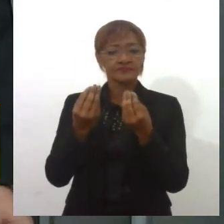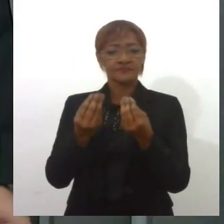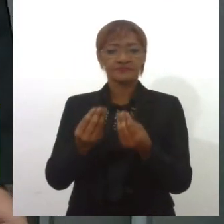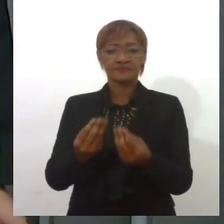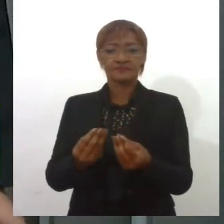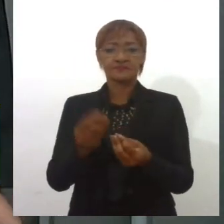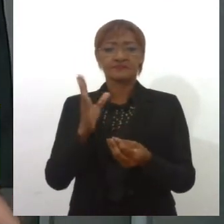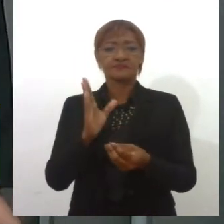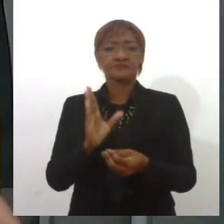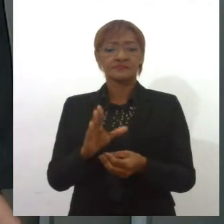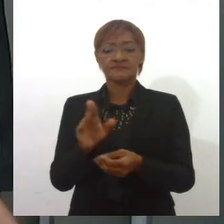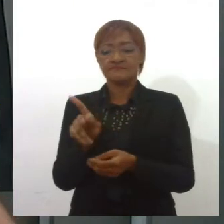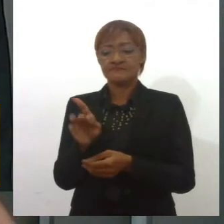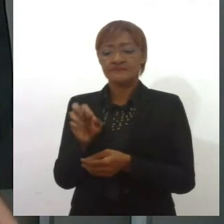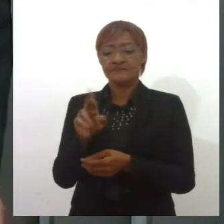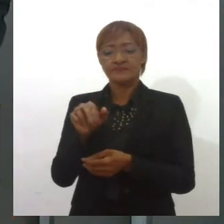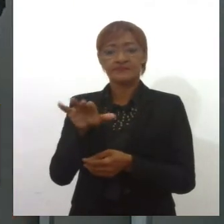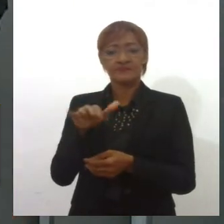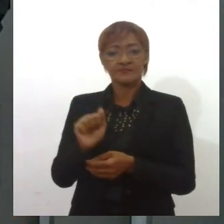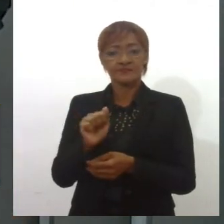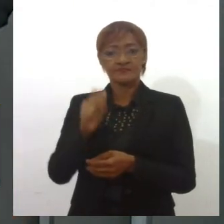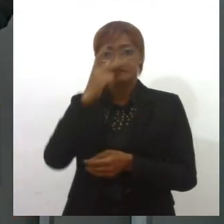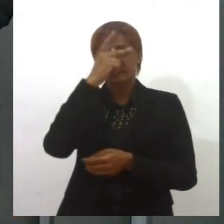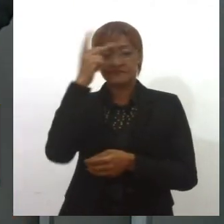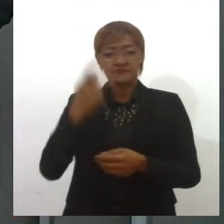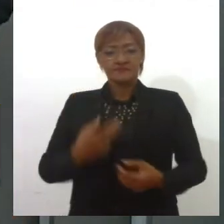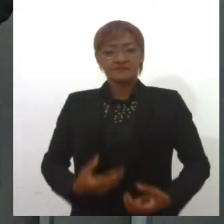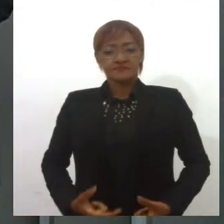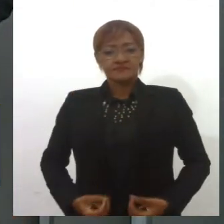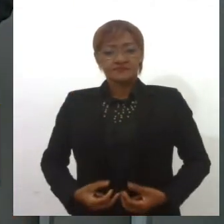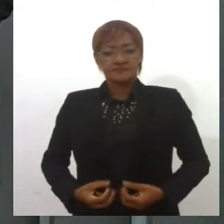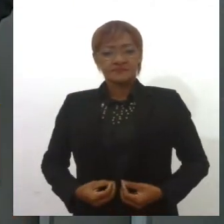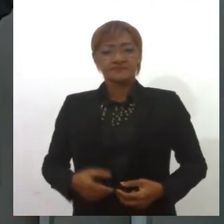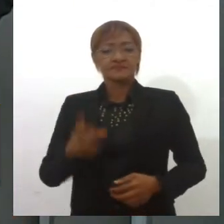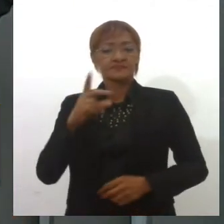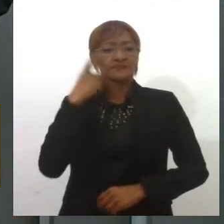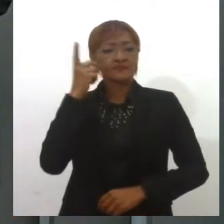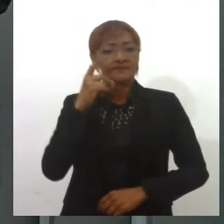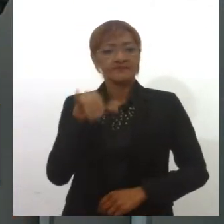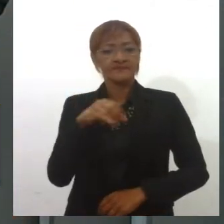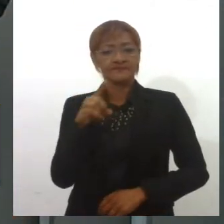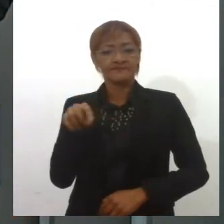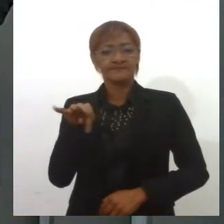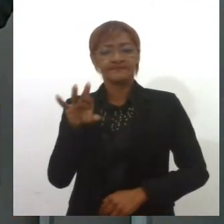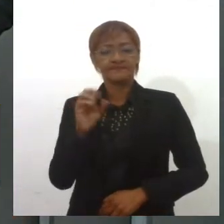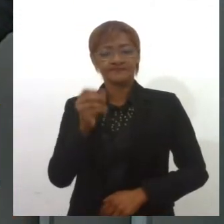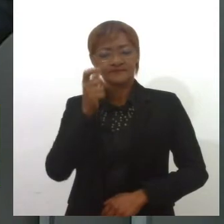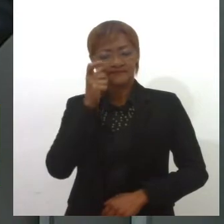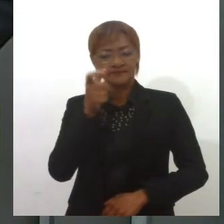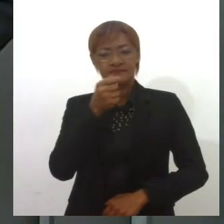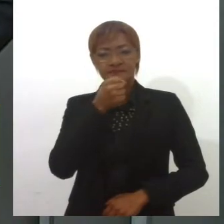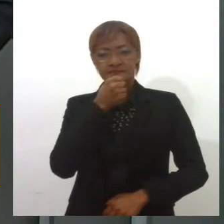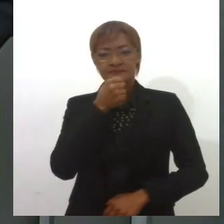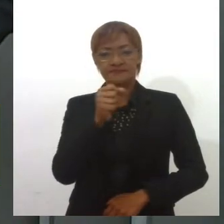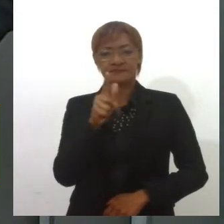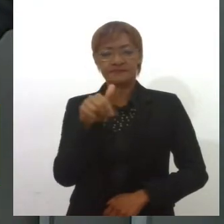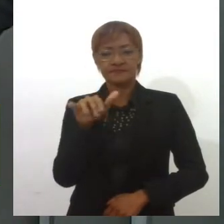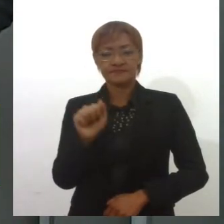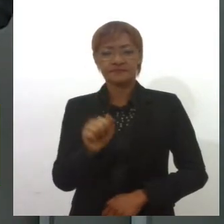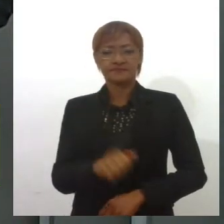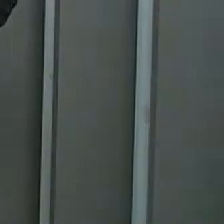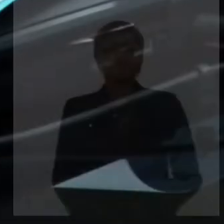de perucas para pessoas com câncer. O texto é de autoria do deputado João Marcelo. Veja na reportagem de Arícia